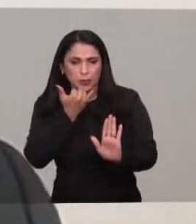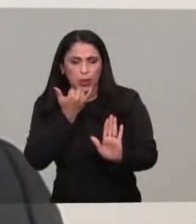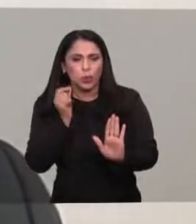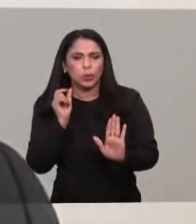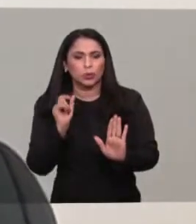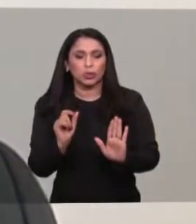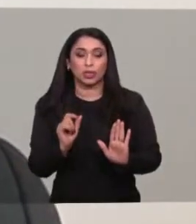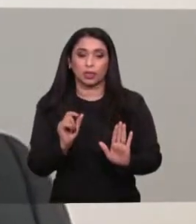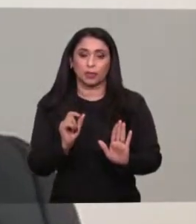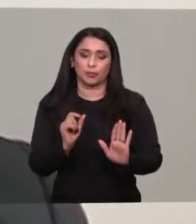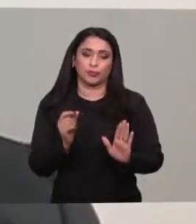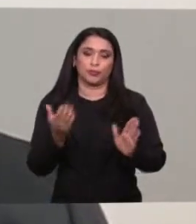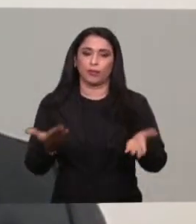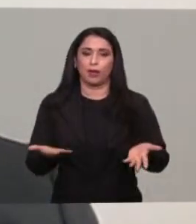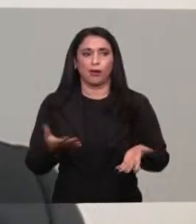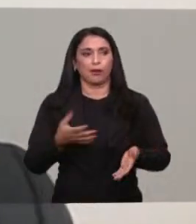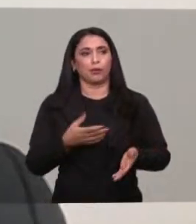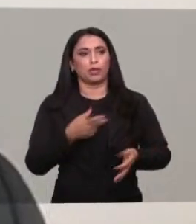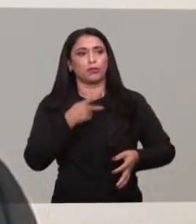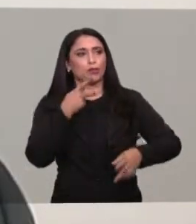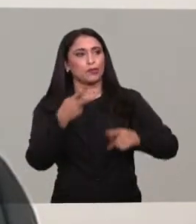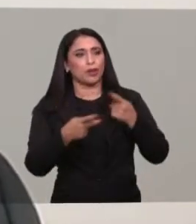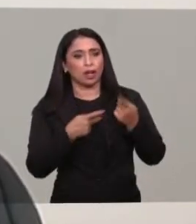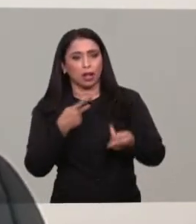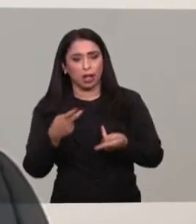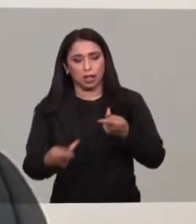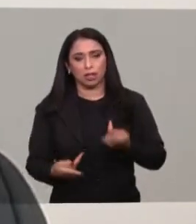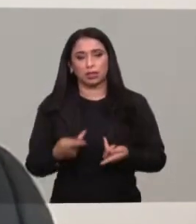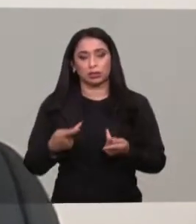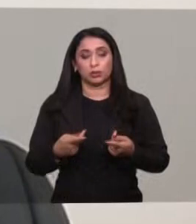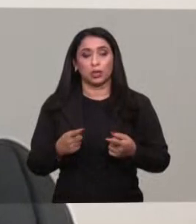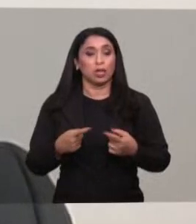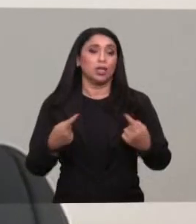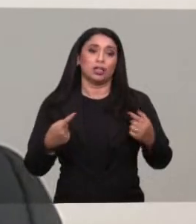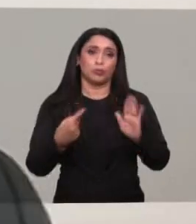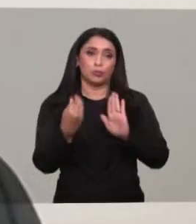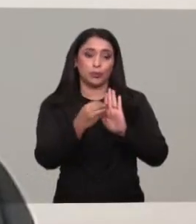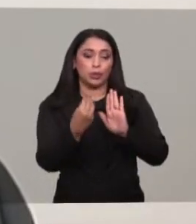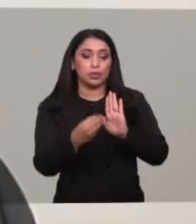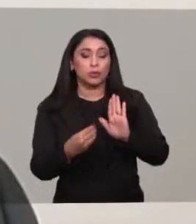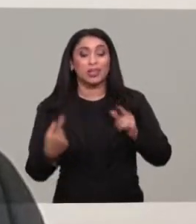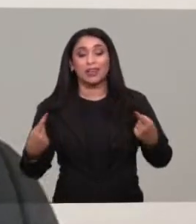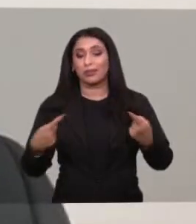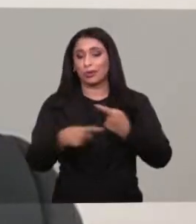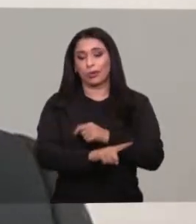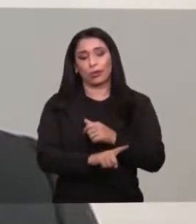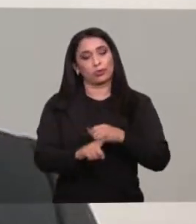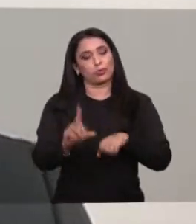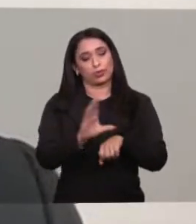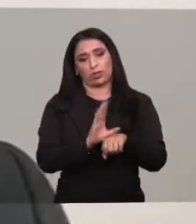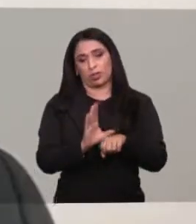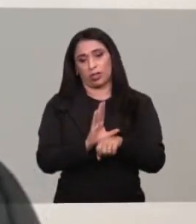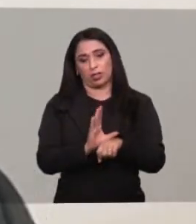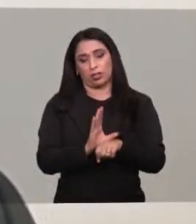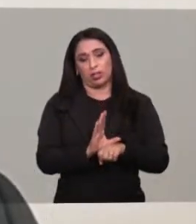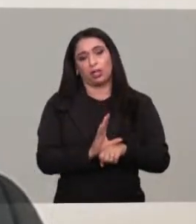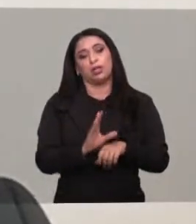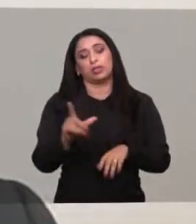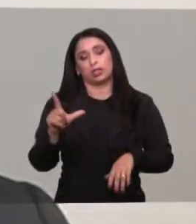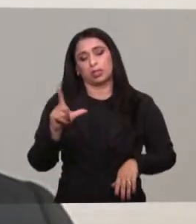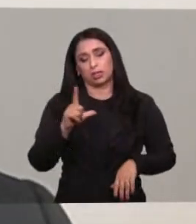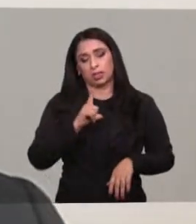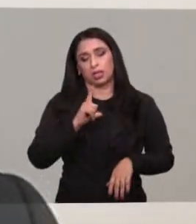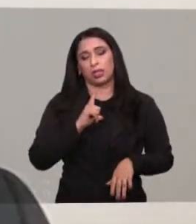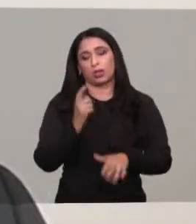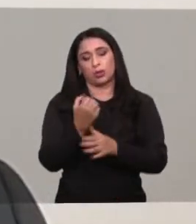o descabimento dos argumentos que sustentam a inconstitucionalidade do Instituto do Juiz de Garantias.